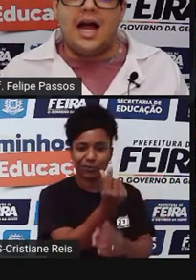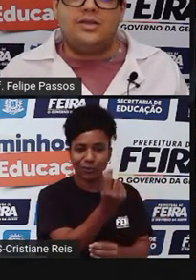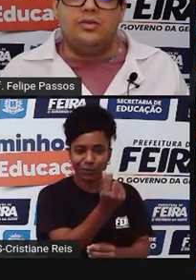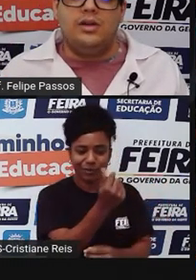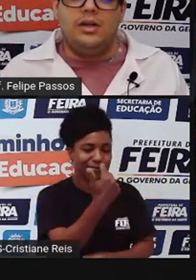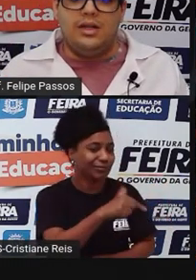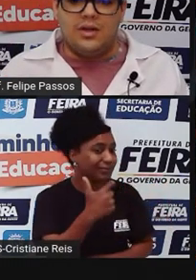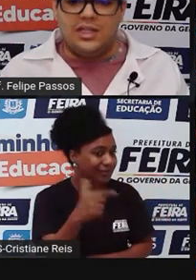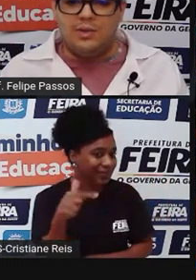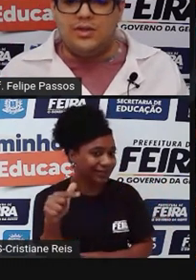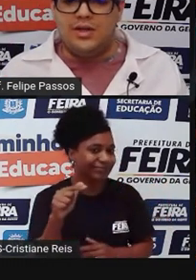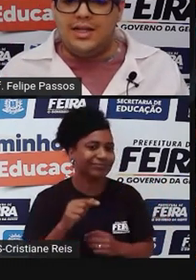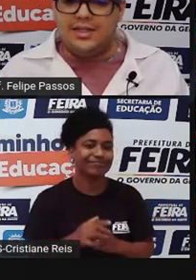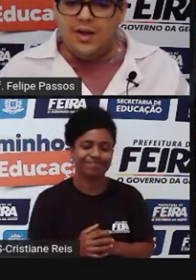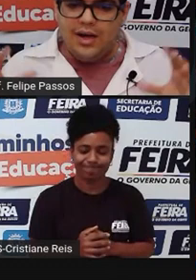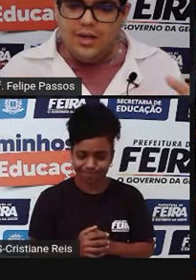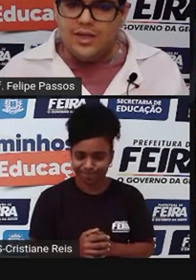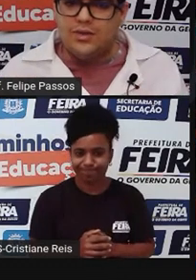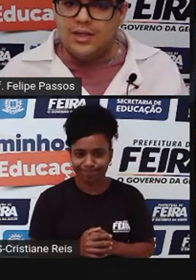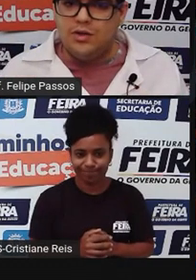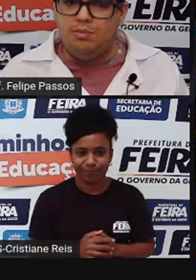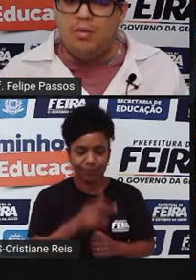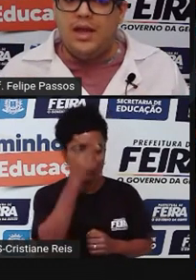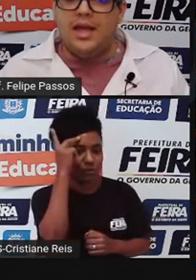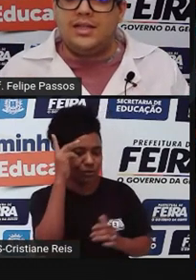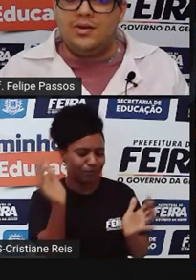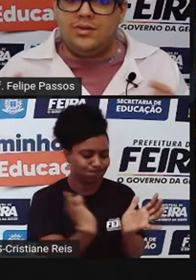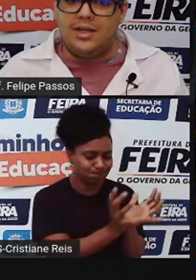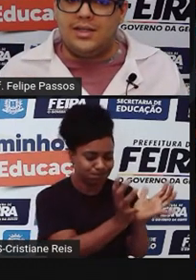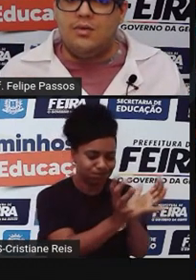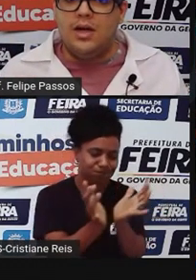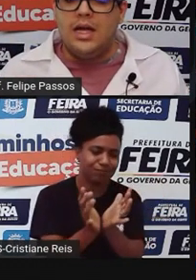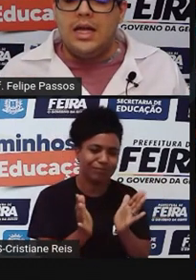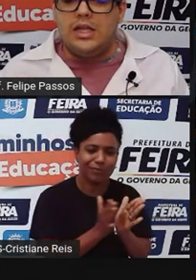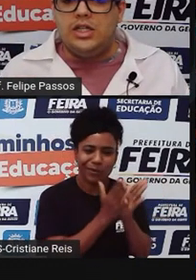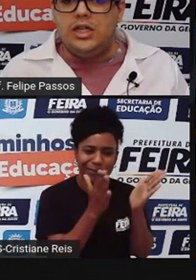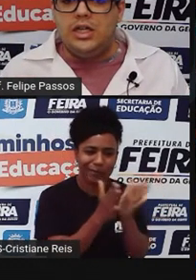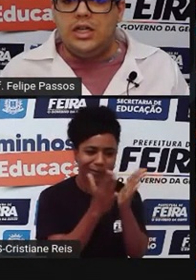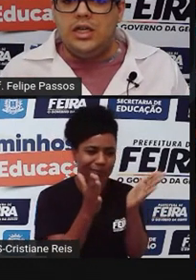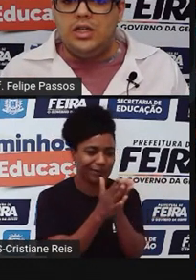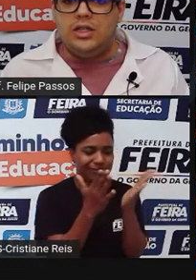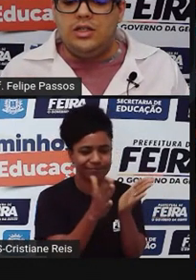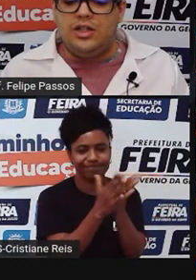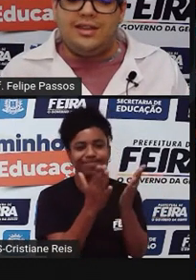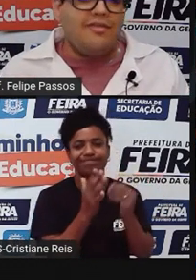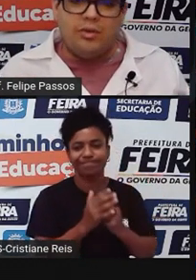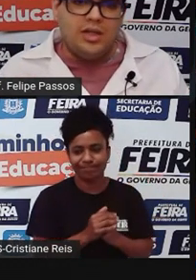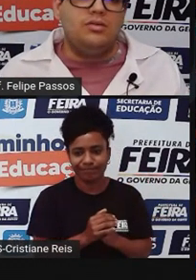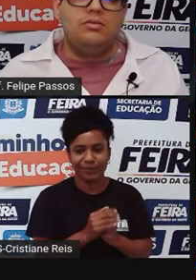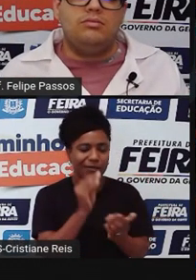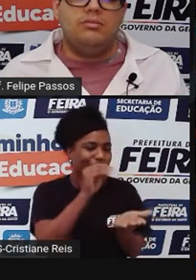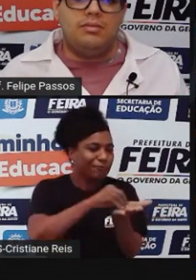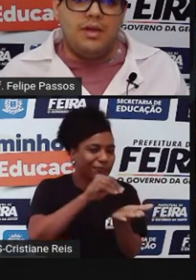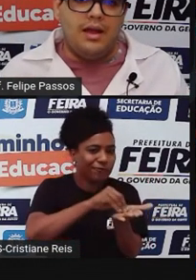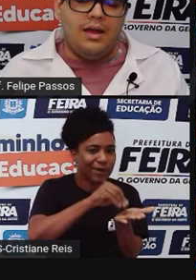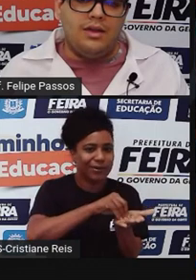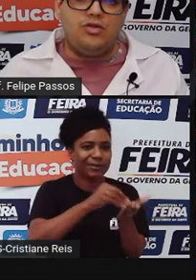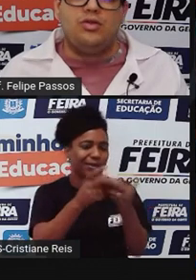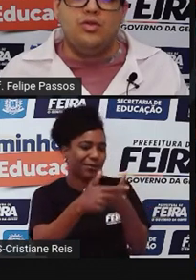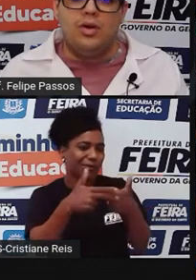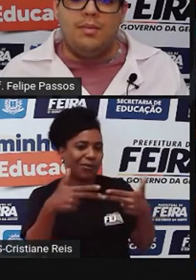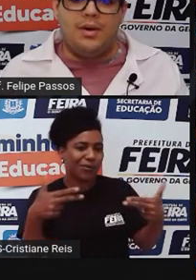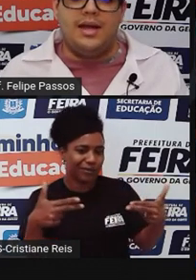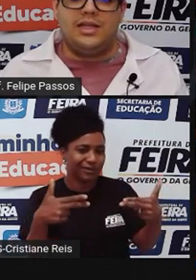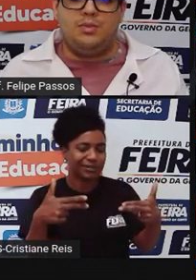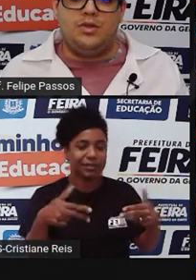é escasso Então essas pessoas elas estão ali numa situação de pobreza na situação de de que tá faltando